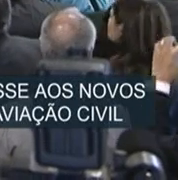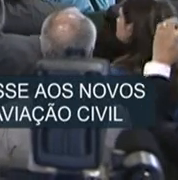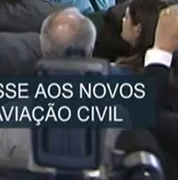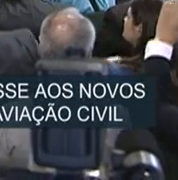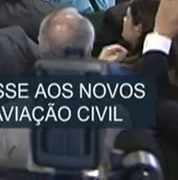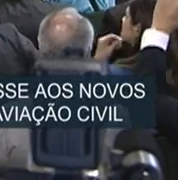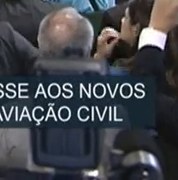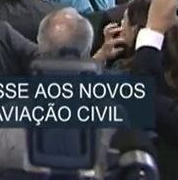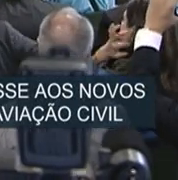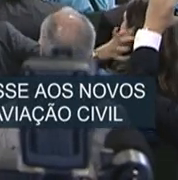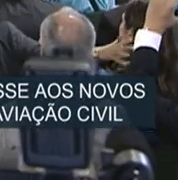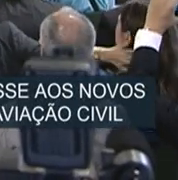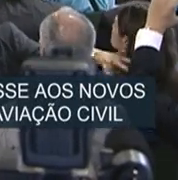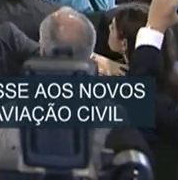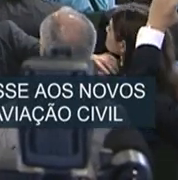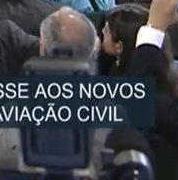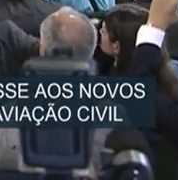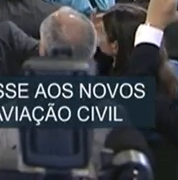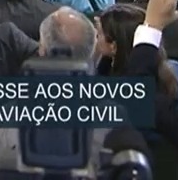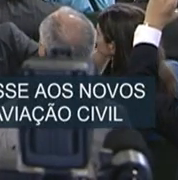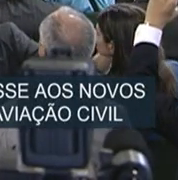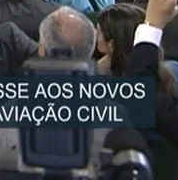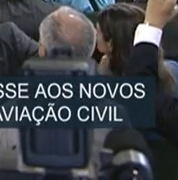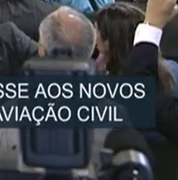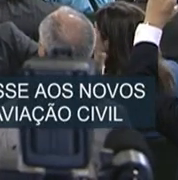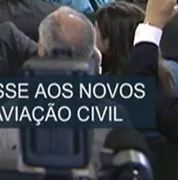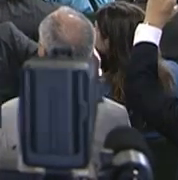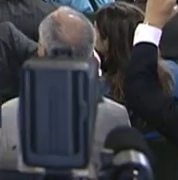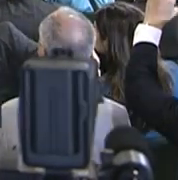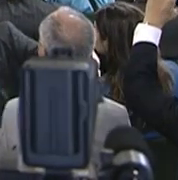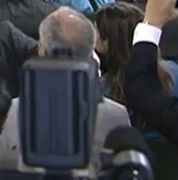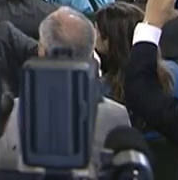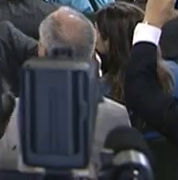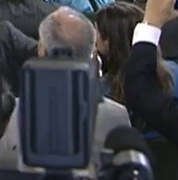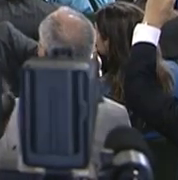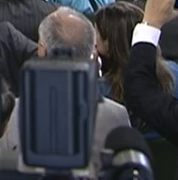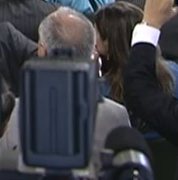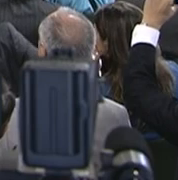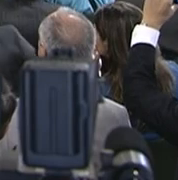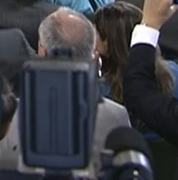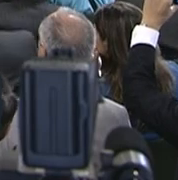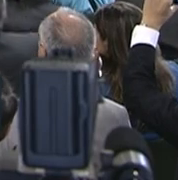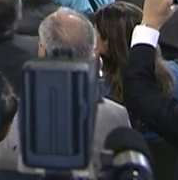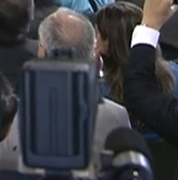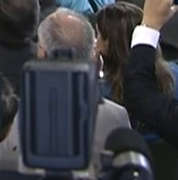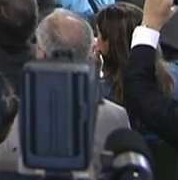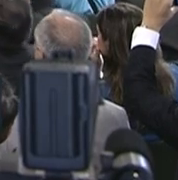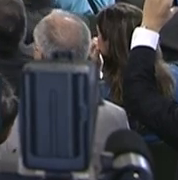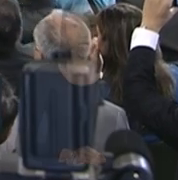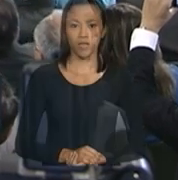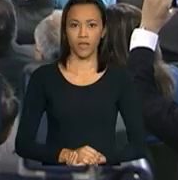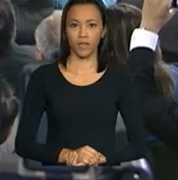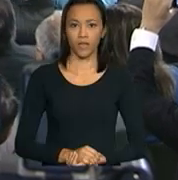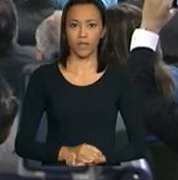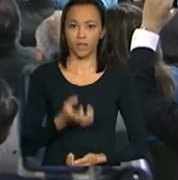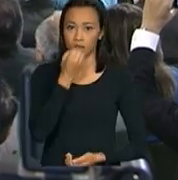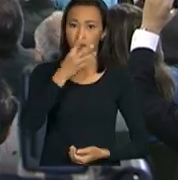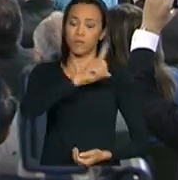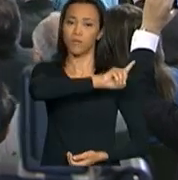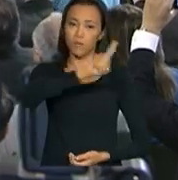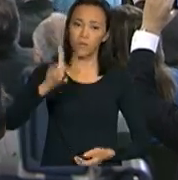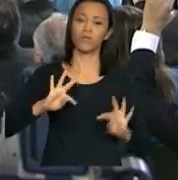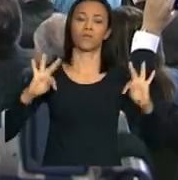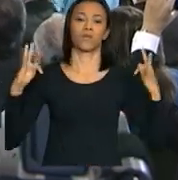rus Bom dia a todos eu queria cumprimentar o nosso vice-presidente da República Michel Temer o presidente do senado